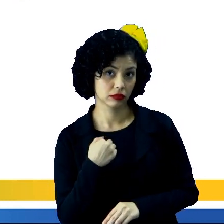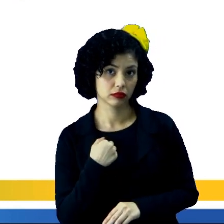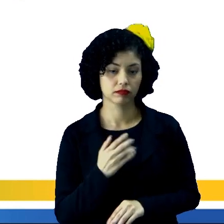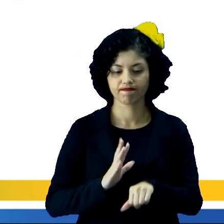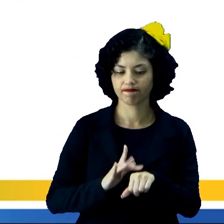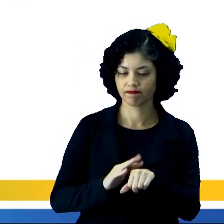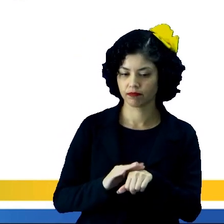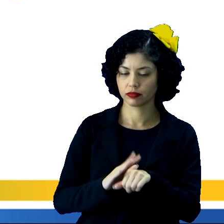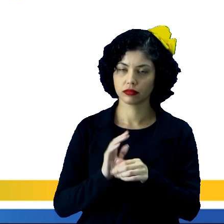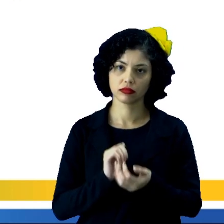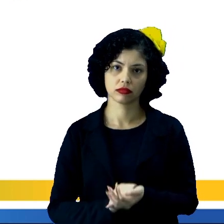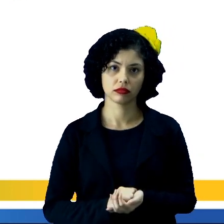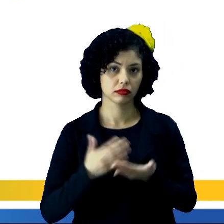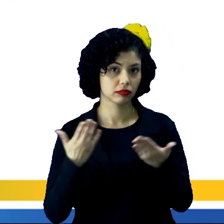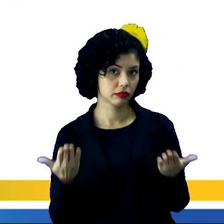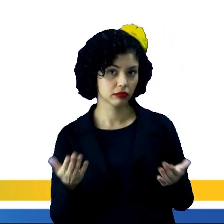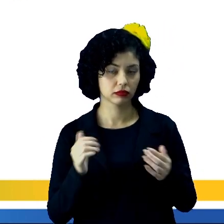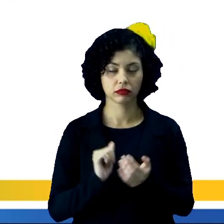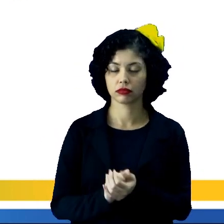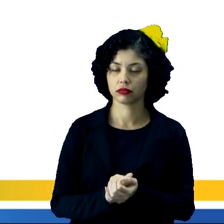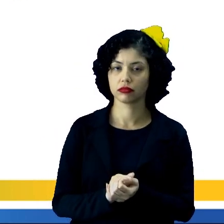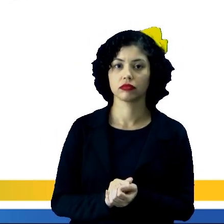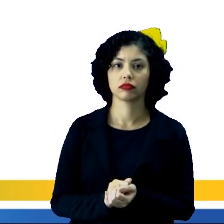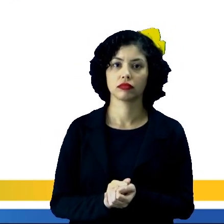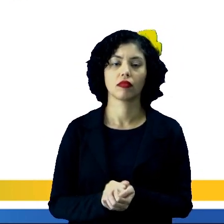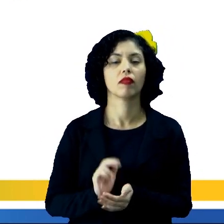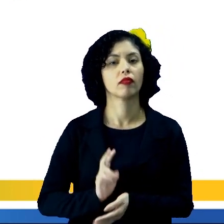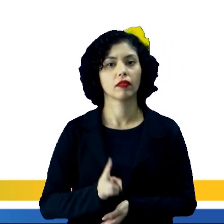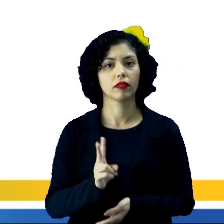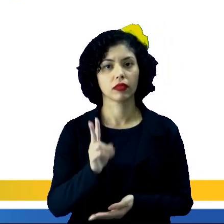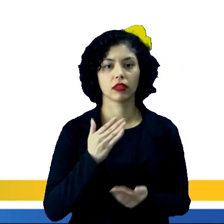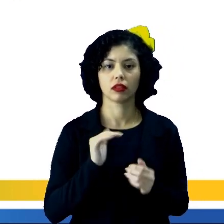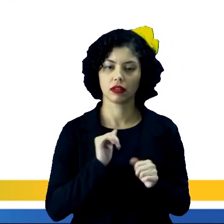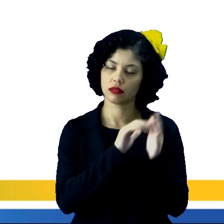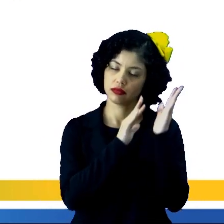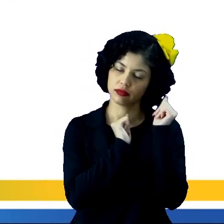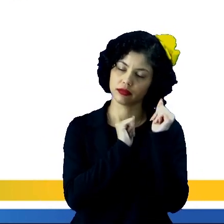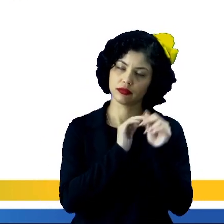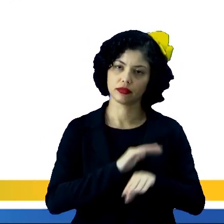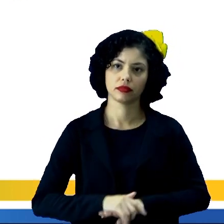estava doente, então eu decidi permanecer na cama.